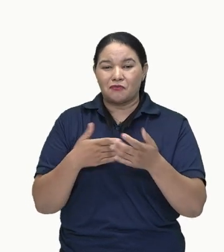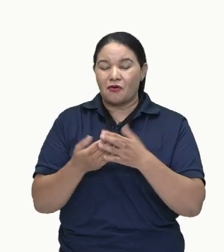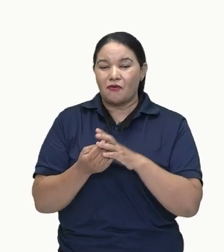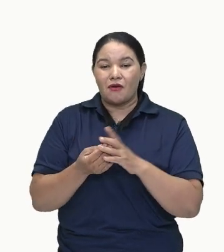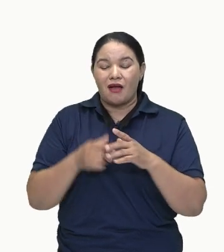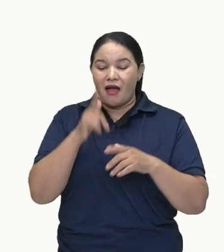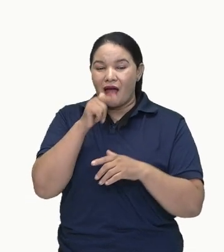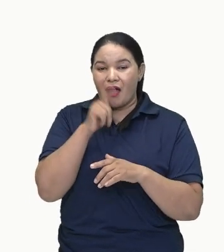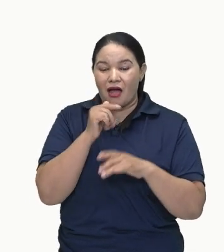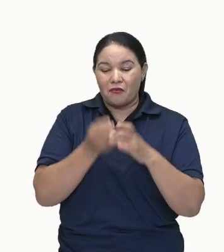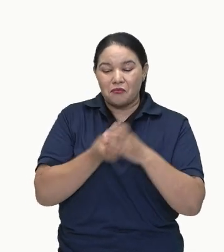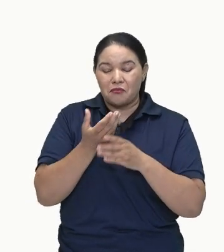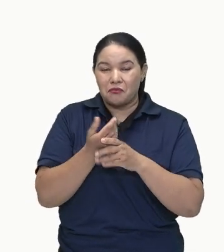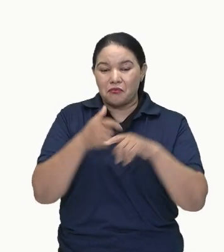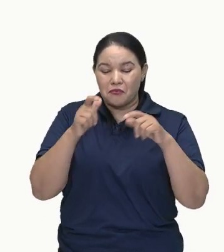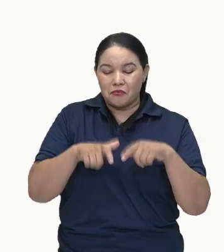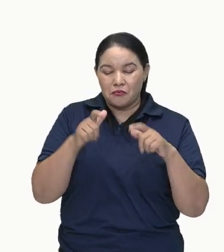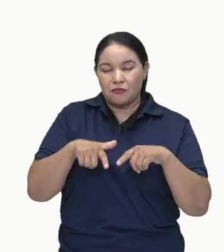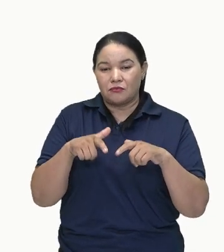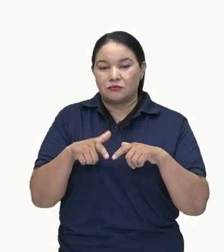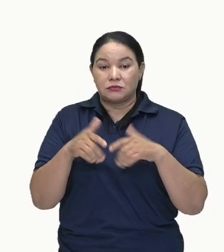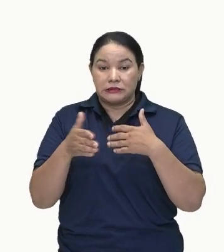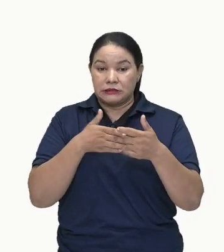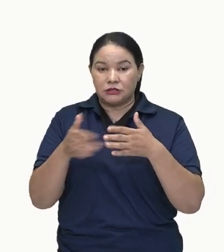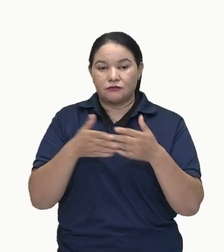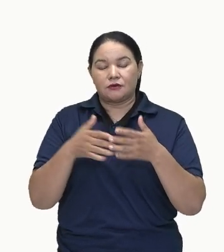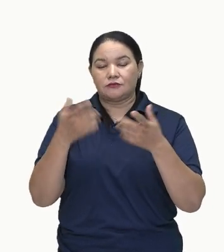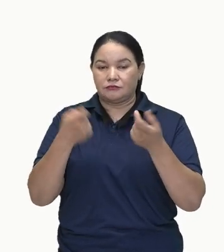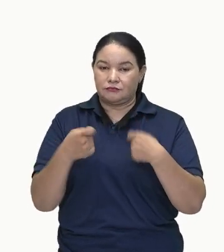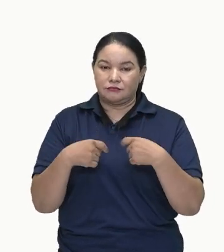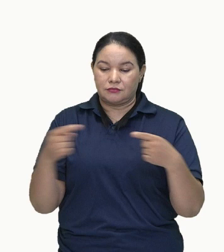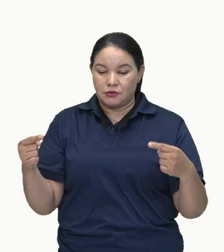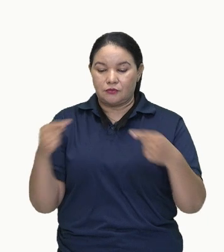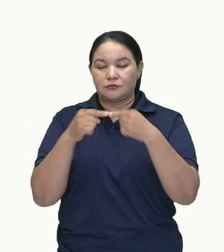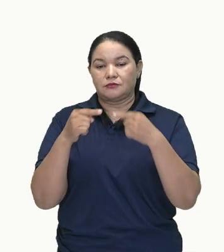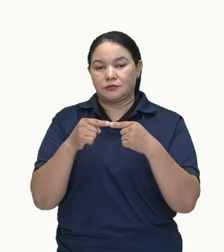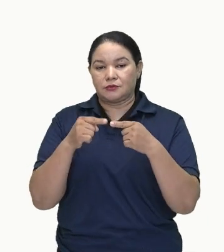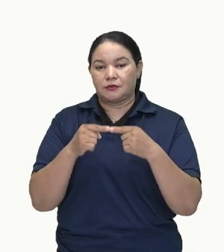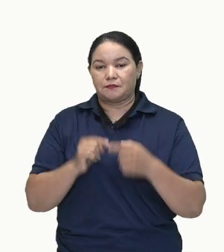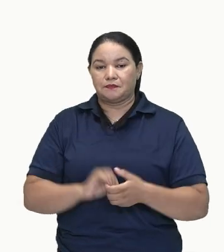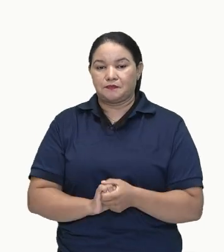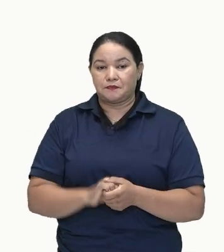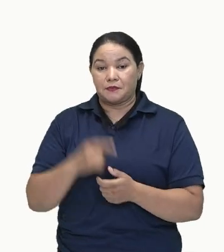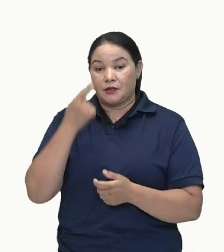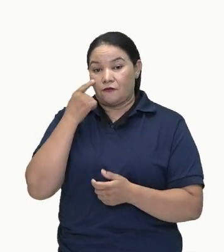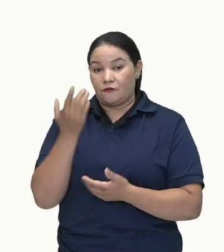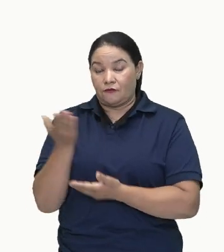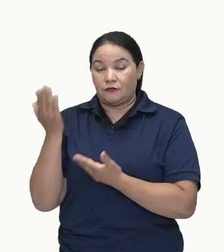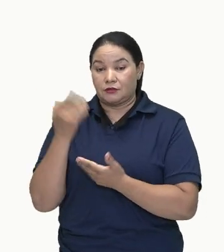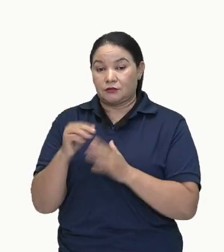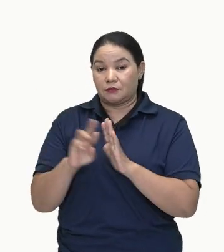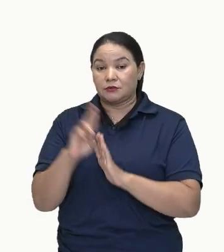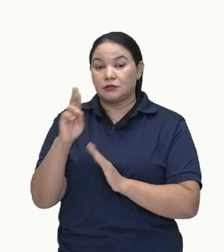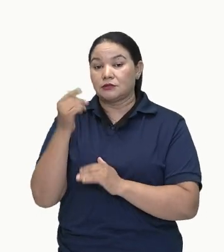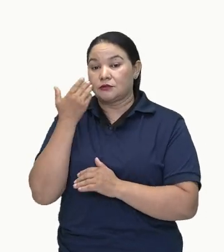produzida ou sua origem. Então, nós temos aqui, né, a representação